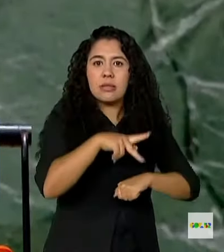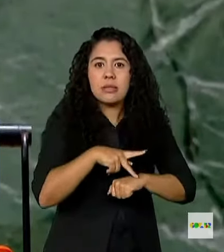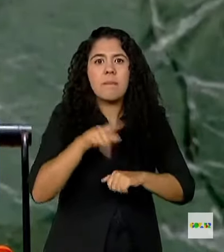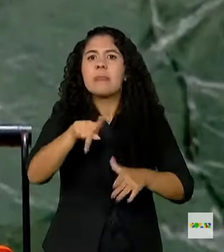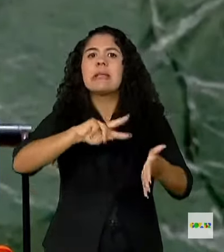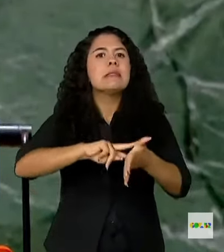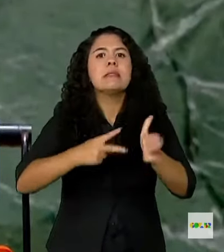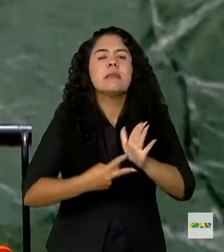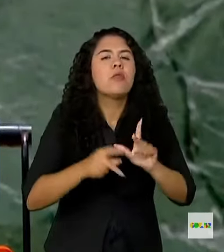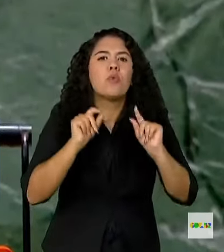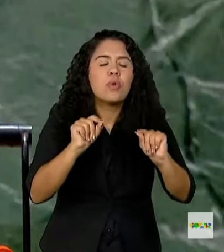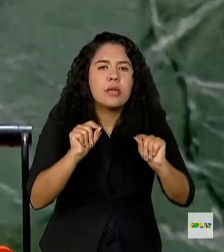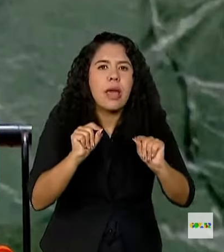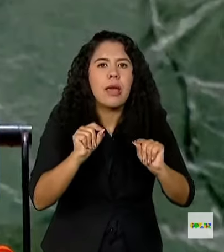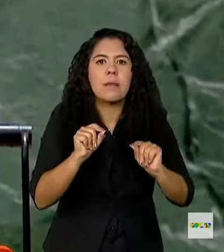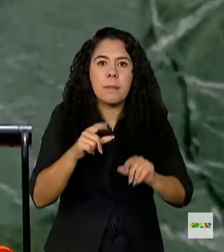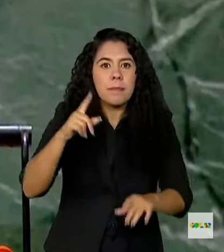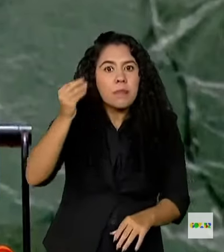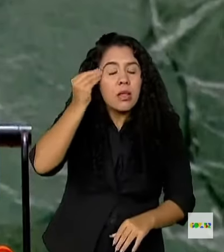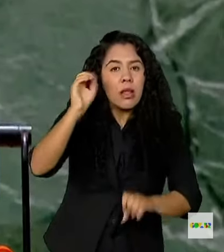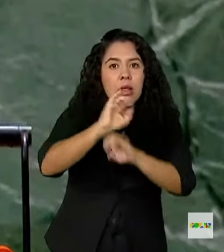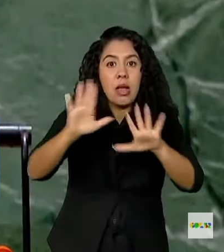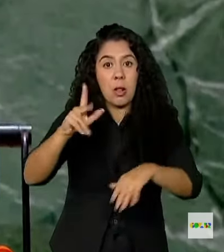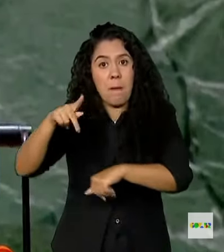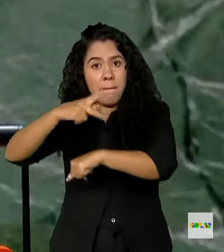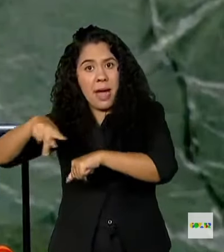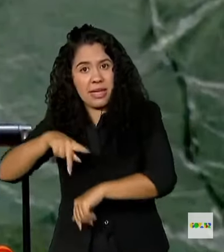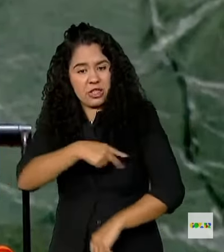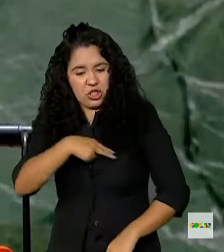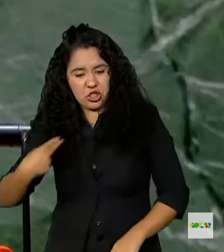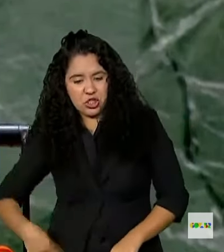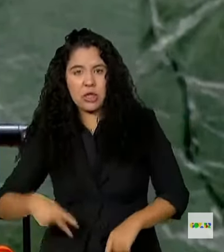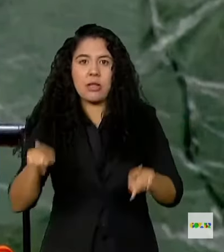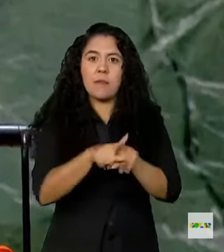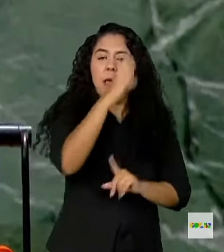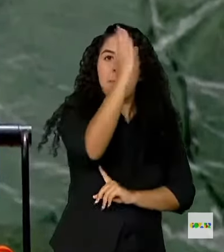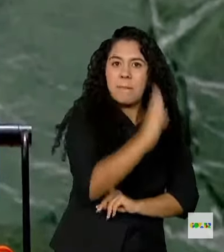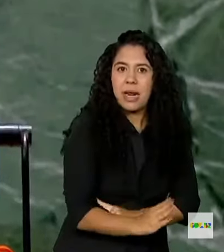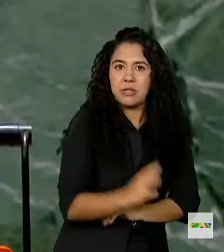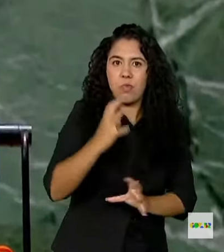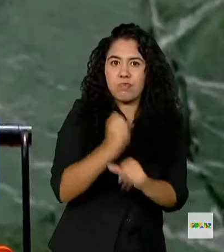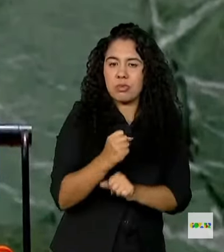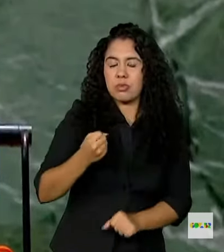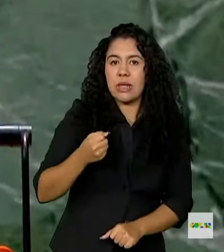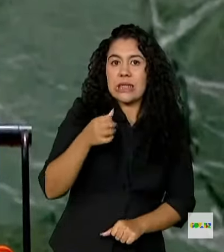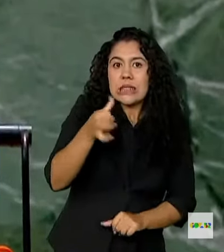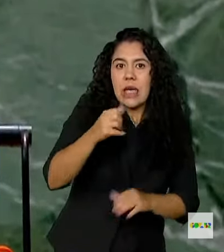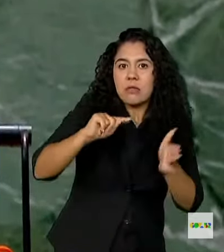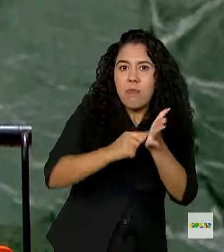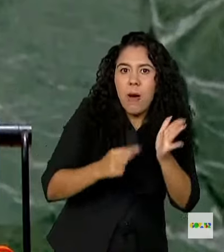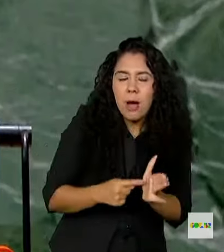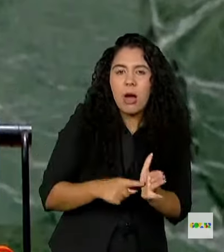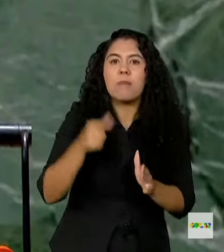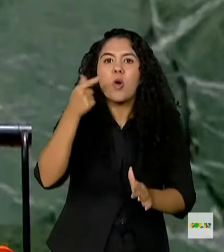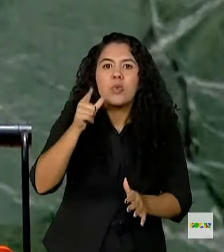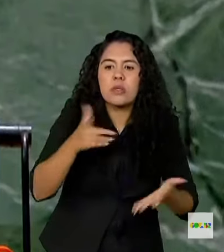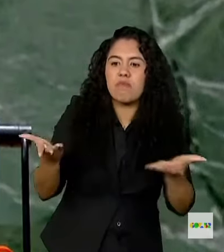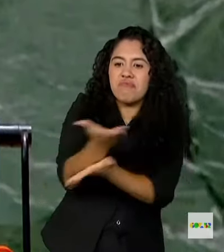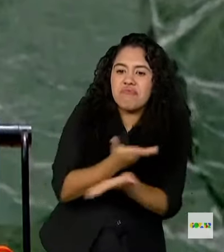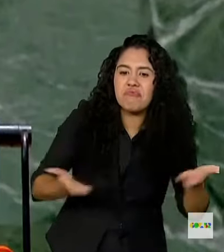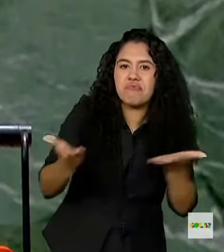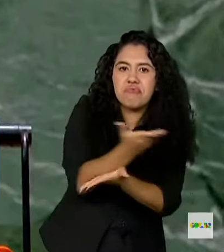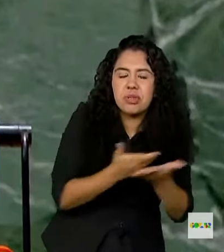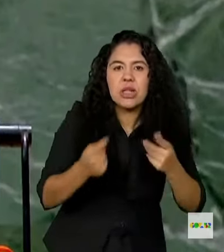entendimento de 6 pontos que China e Brasil oferecem para que se instale um processo de diálogo e o